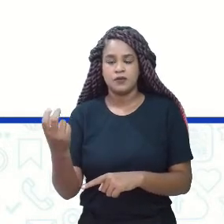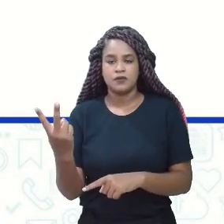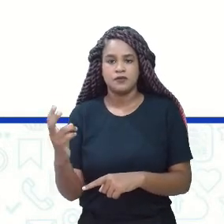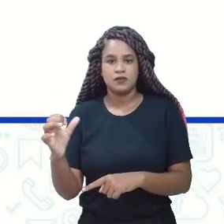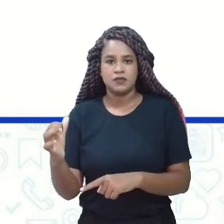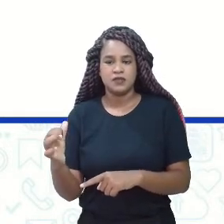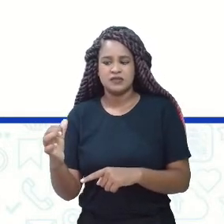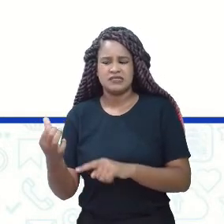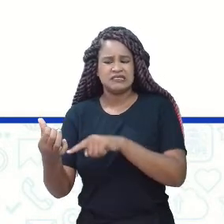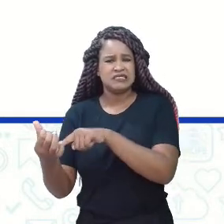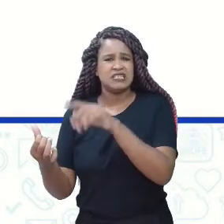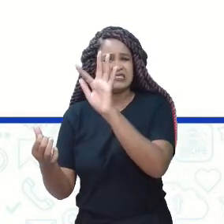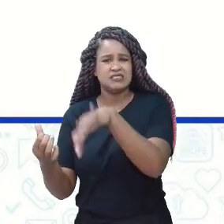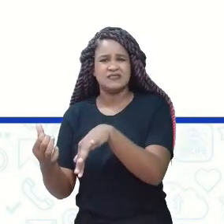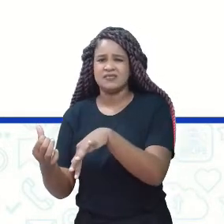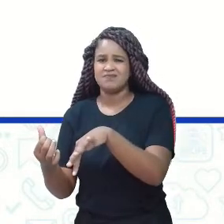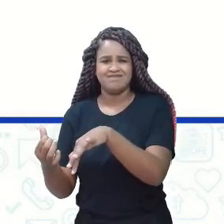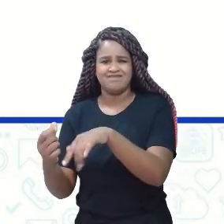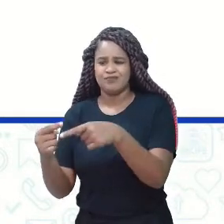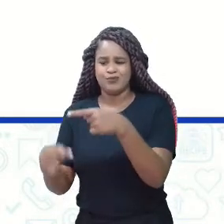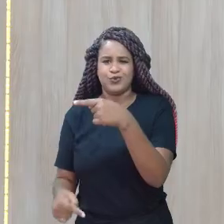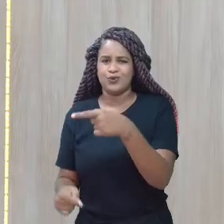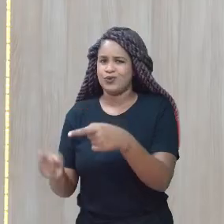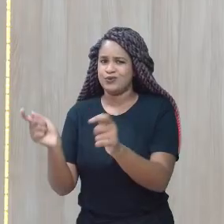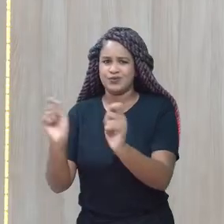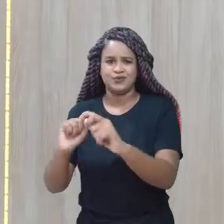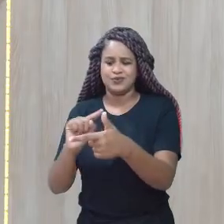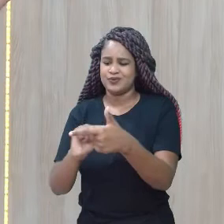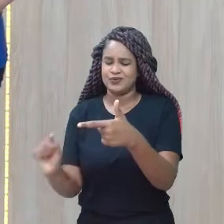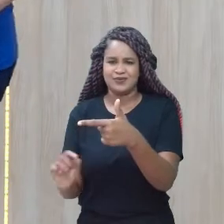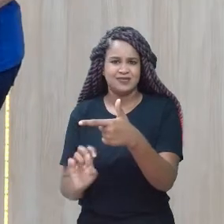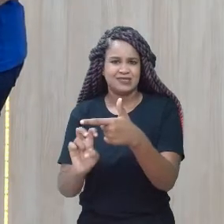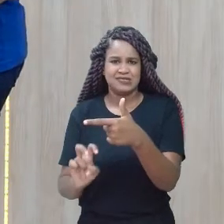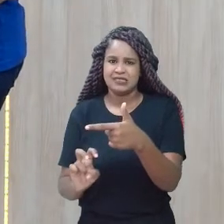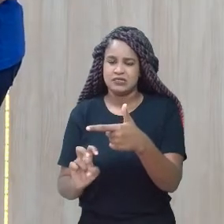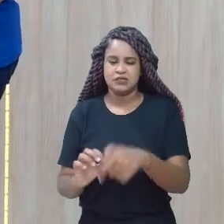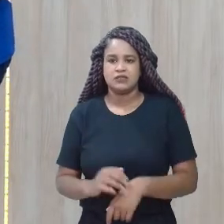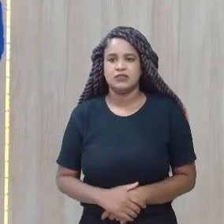104.826 terminou em 6, então não divide para 5, tá certo?